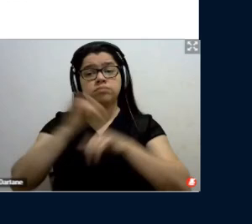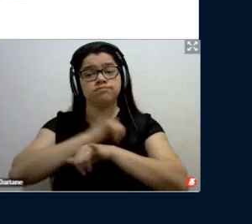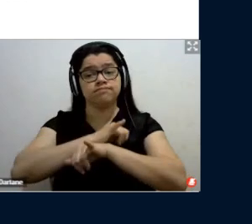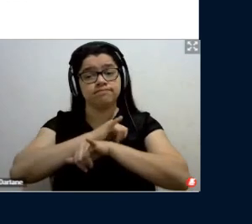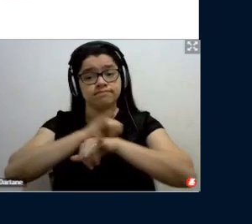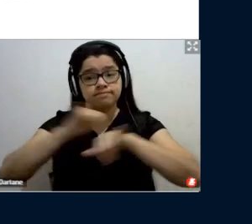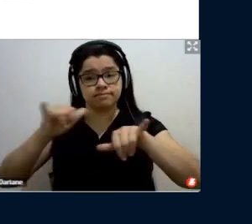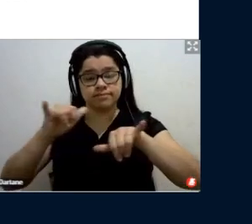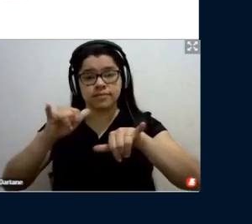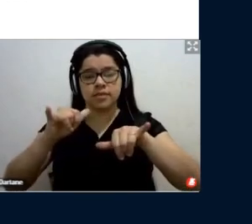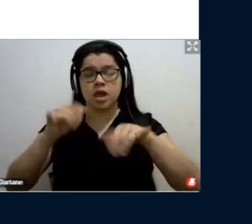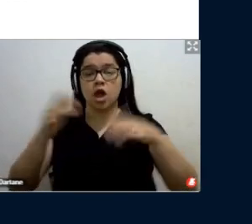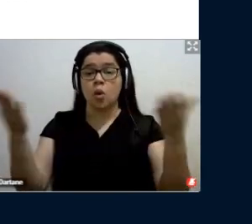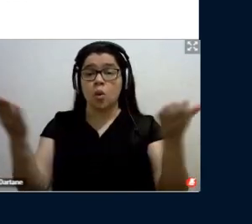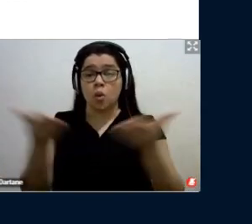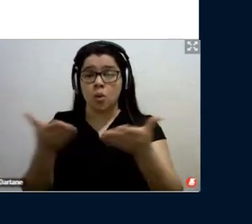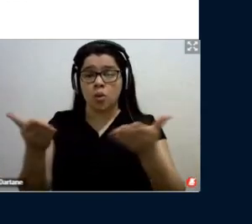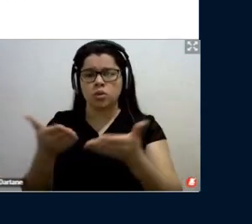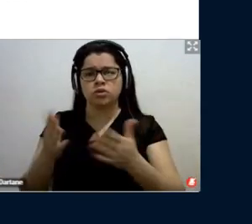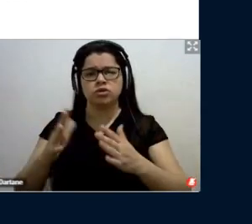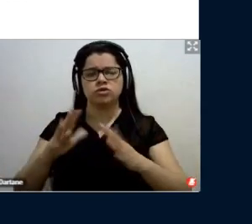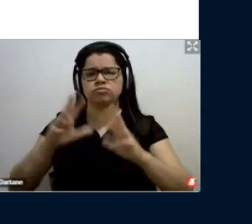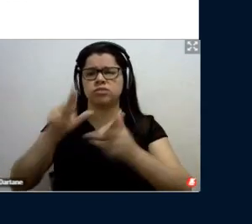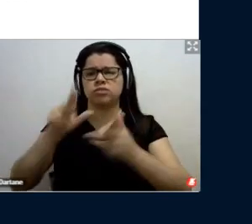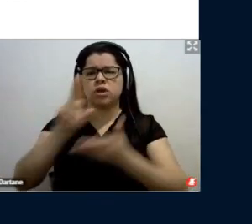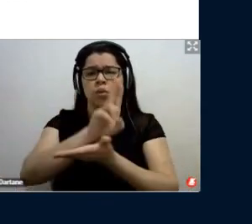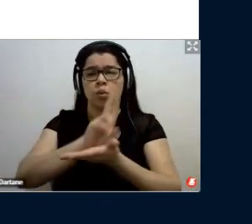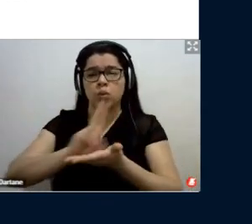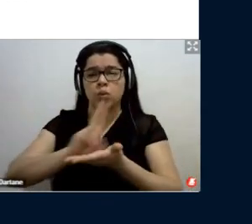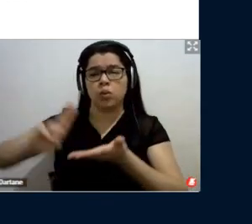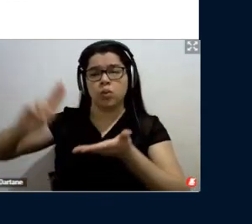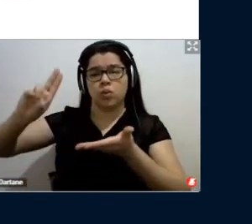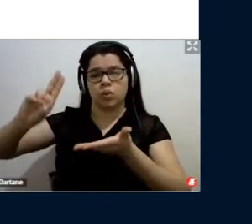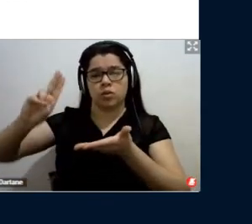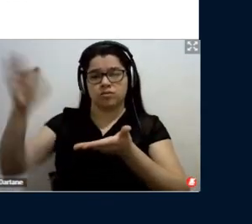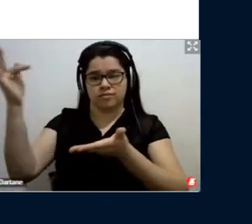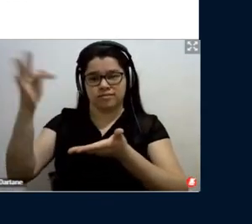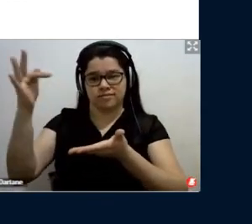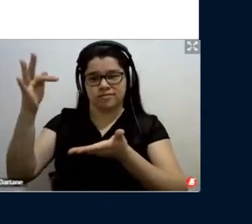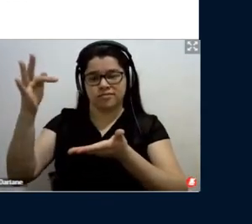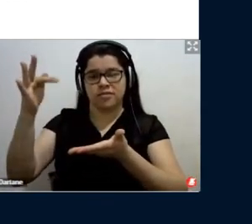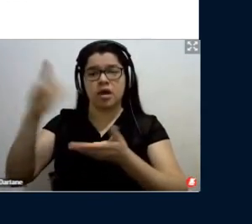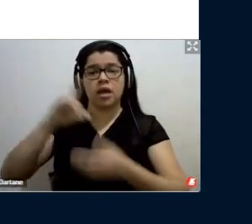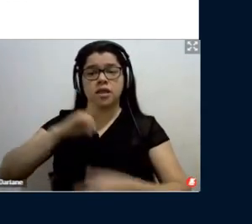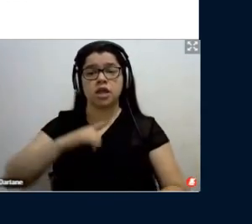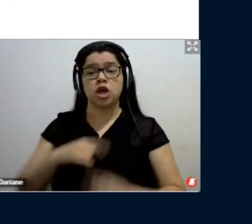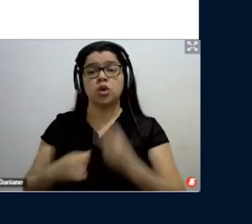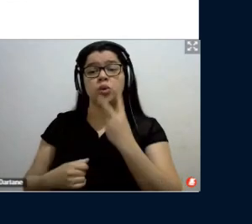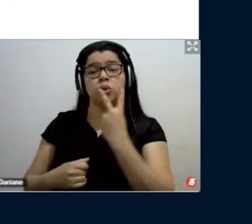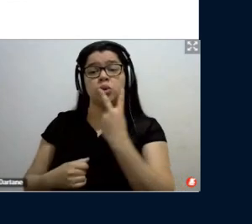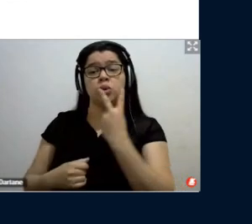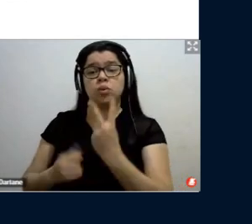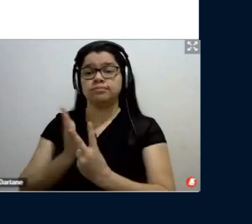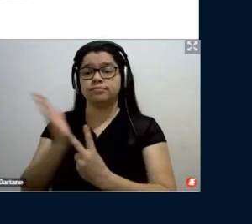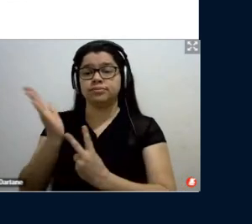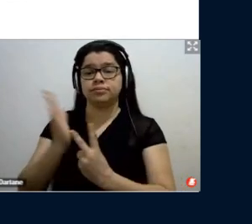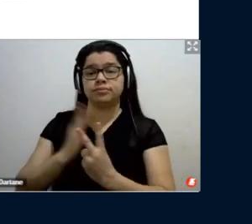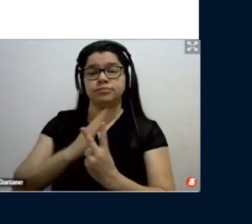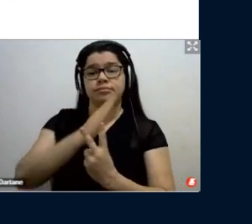nas universidades existem duas correntes de análise sintática,